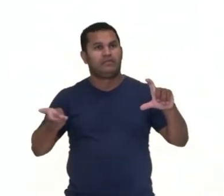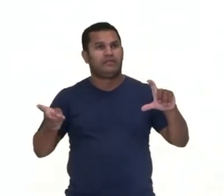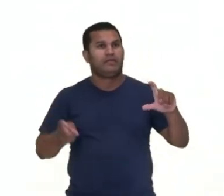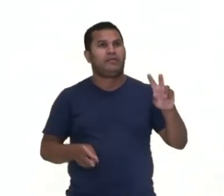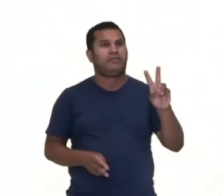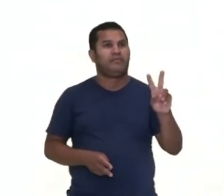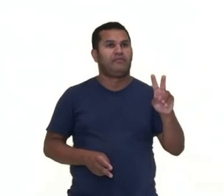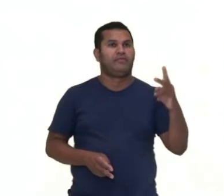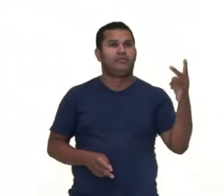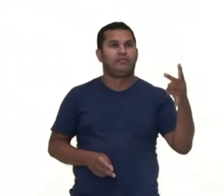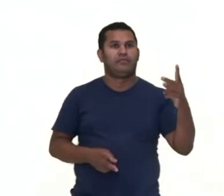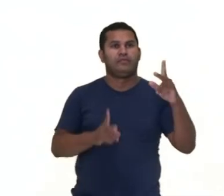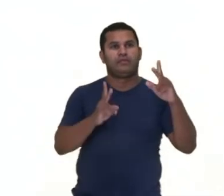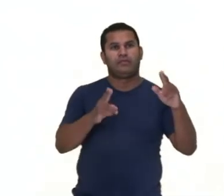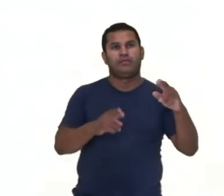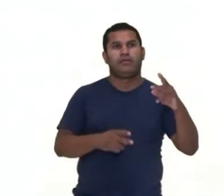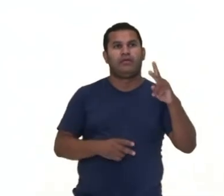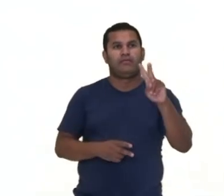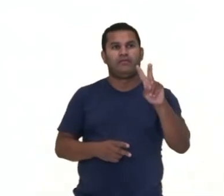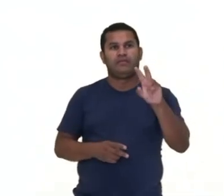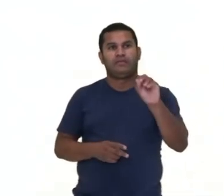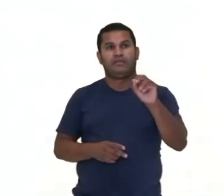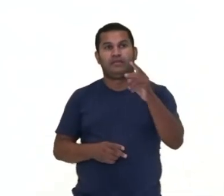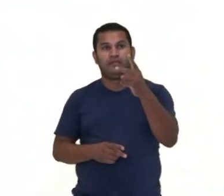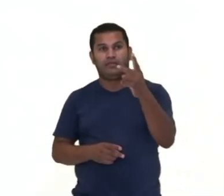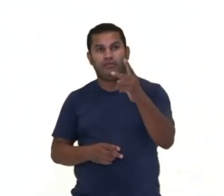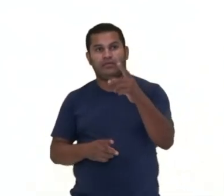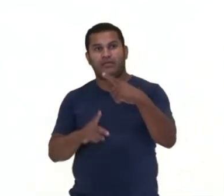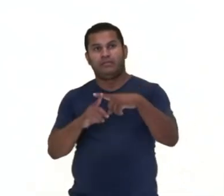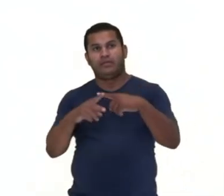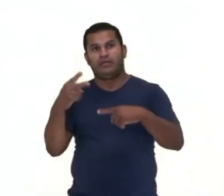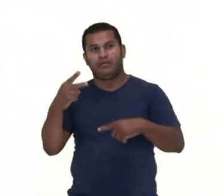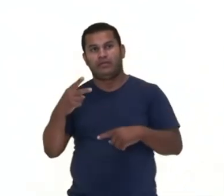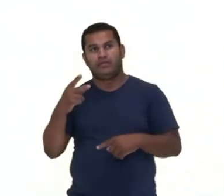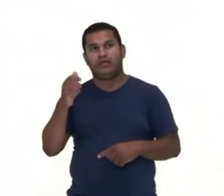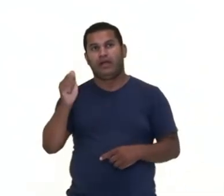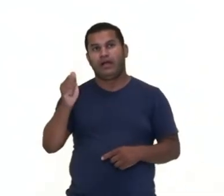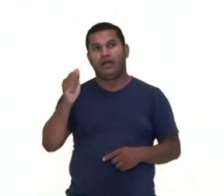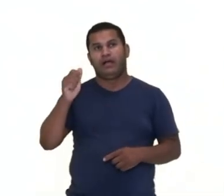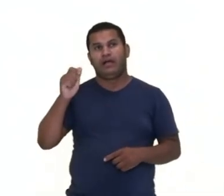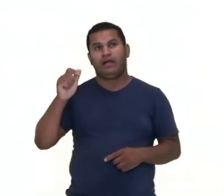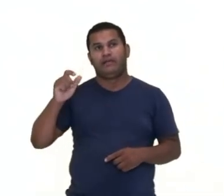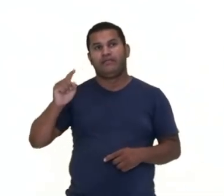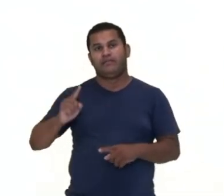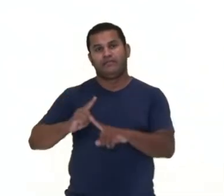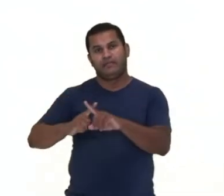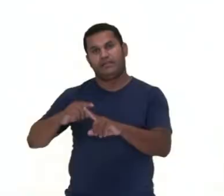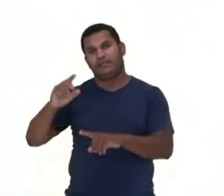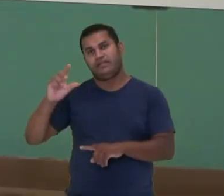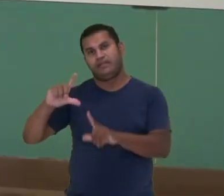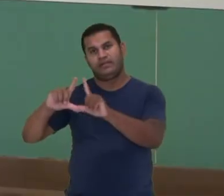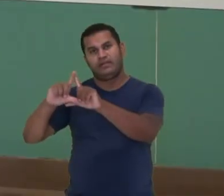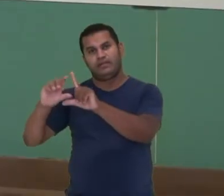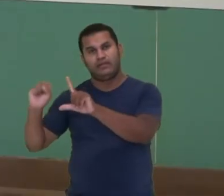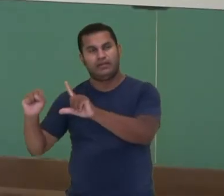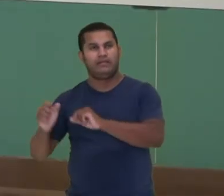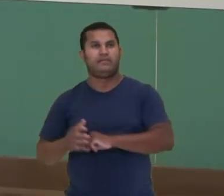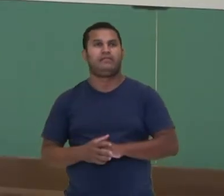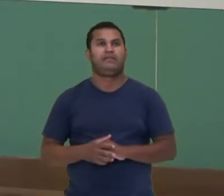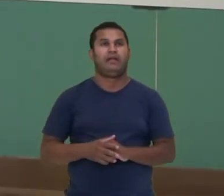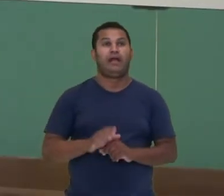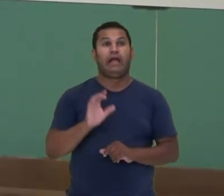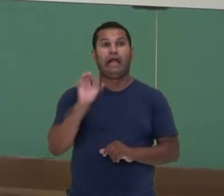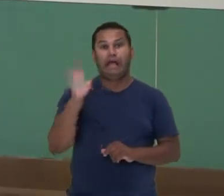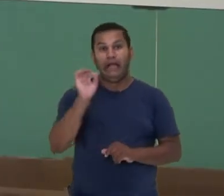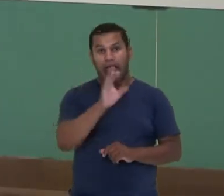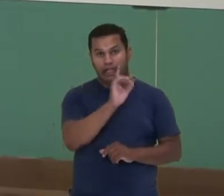Então, 0 ao quadrado é igual a 15 ao quadrado mais 2 vezes a vezes 1. E a partir disso eu vou resolver. Vou levar o 15 ao quadrado, certo? Vou multiplicar